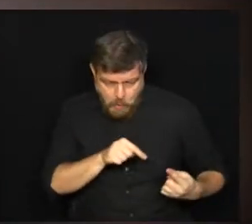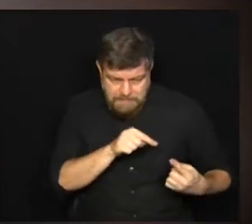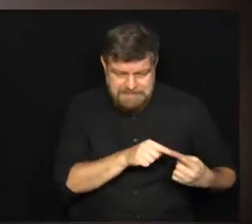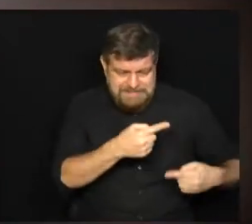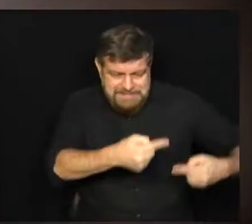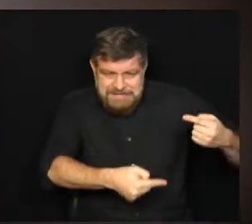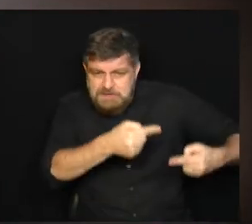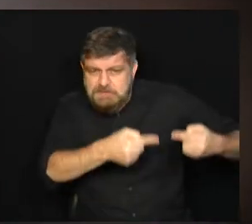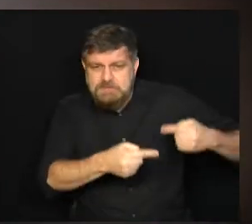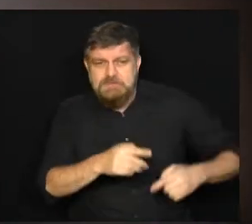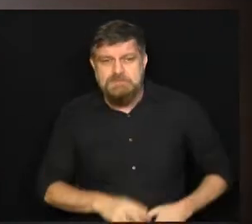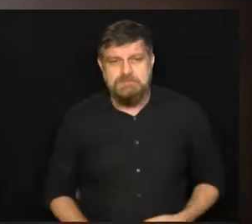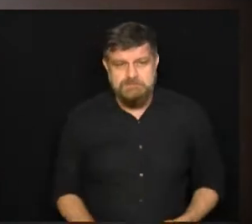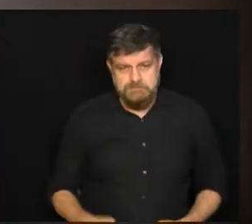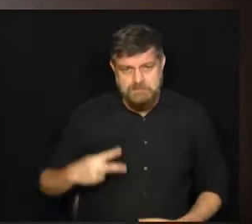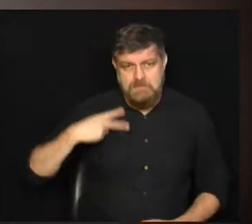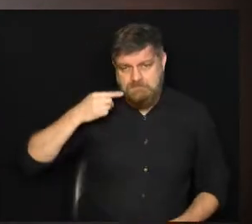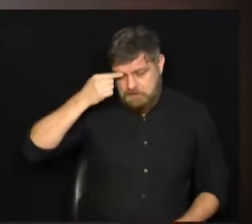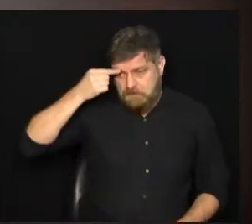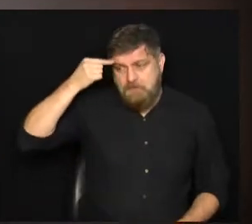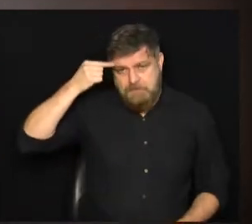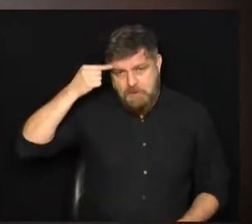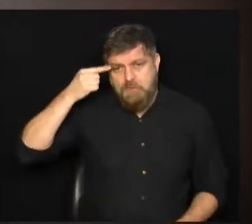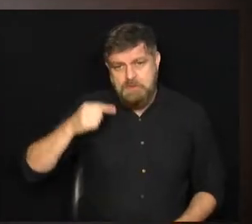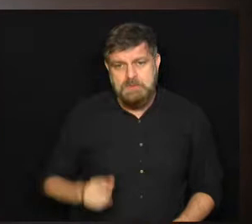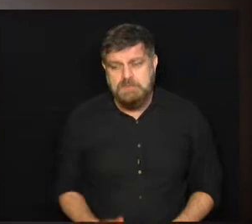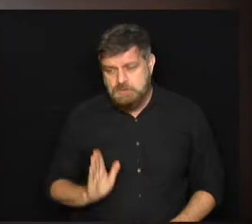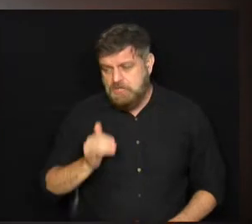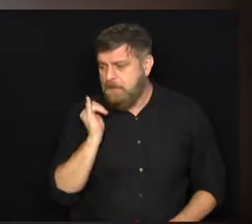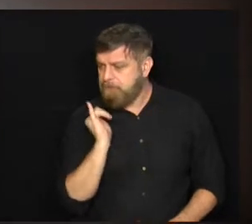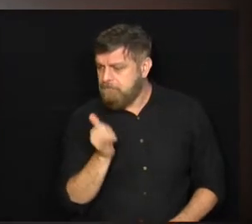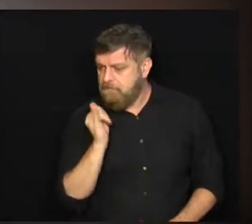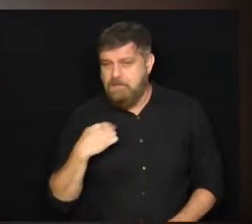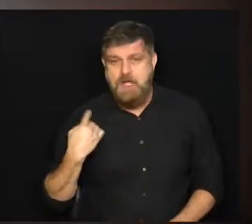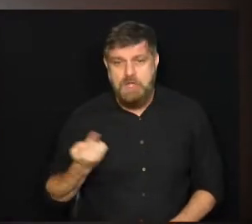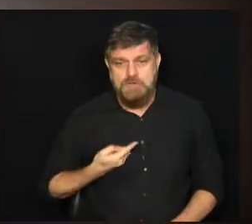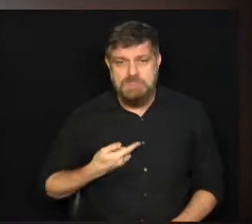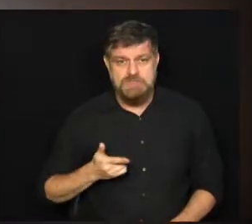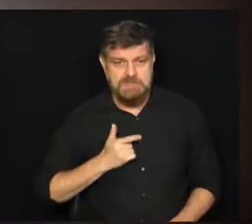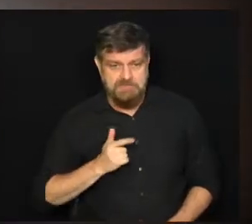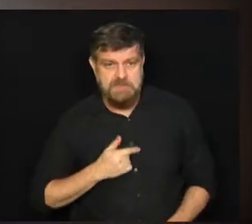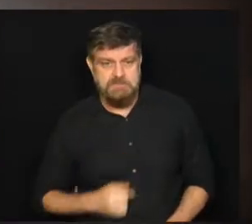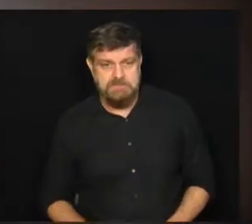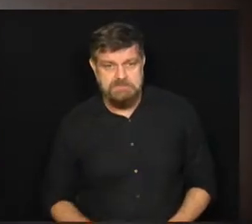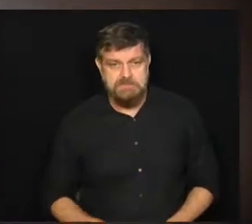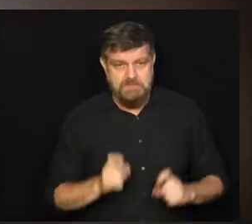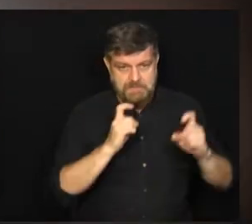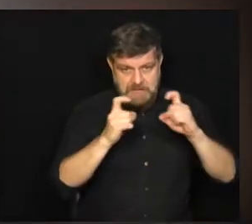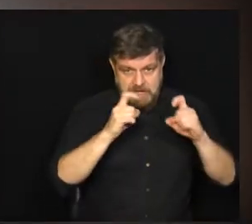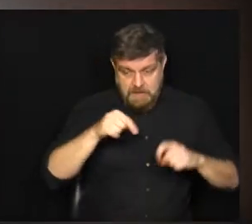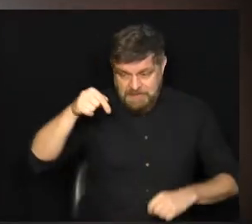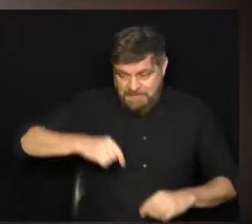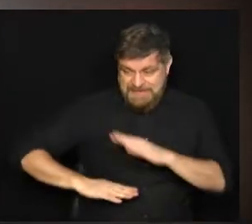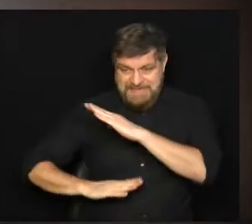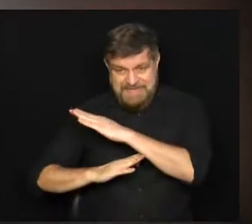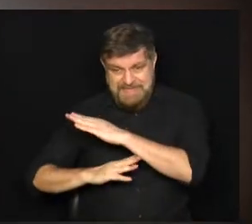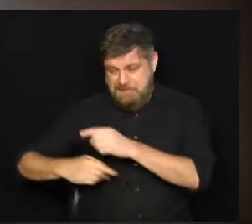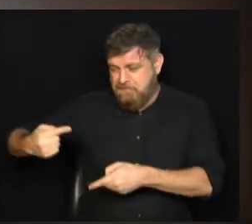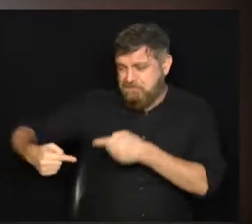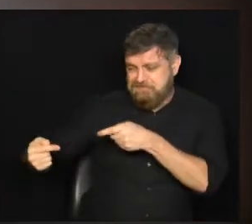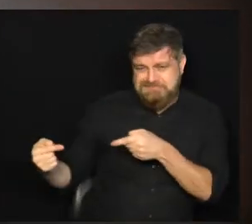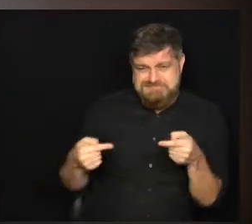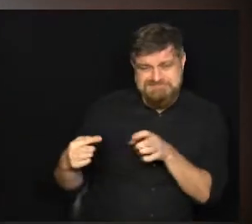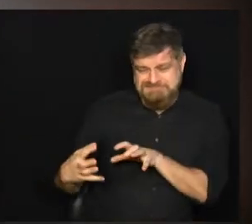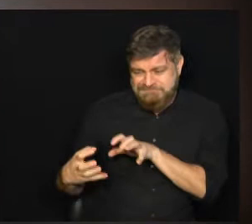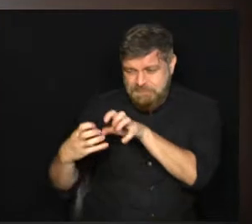A vereadora Paula Miguel comentou que nós tivemos um embate na última sessão da Câmara de Vereadores. Eu, a